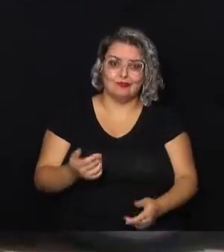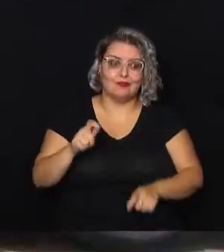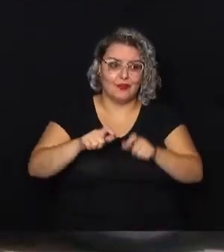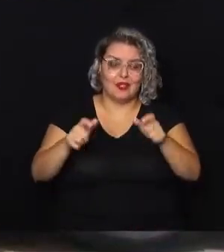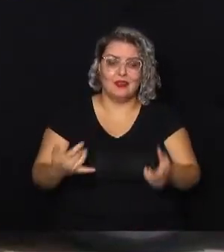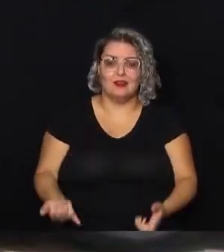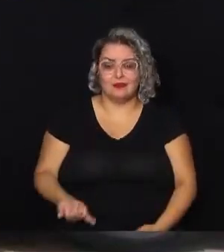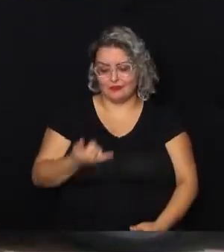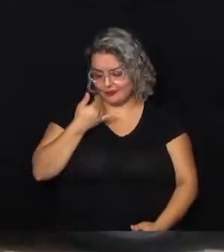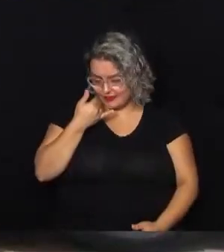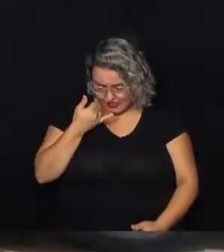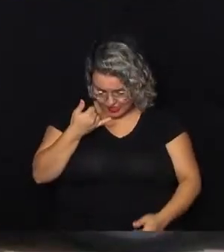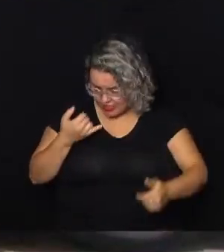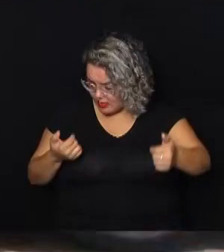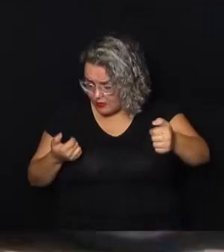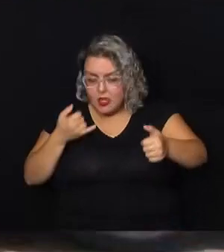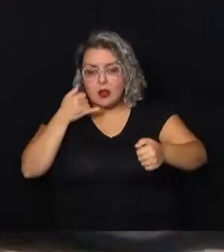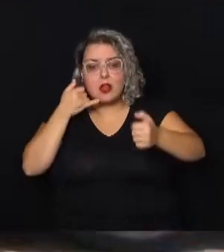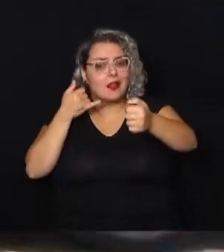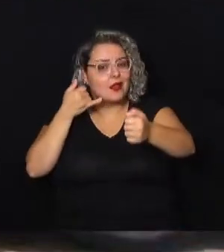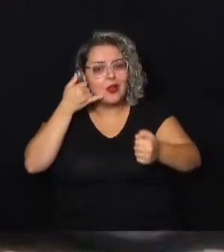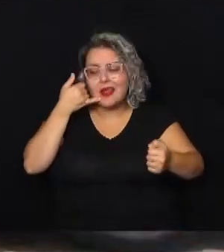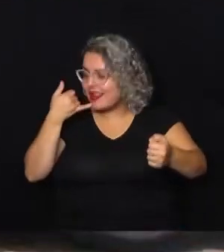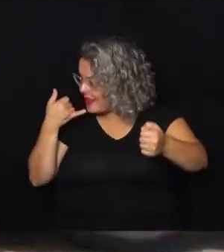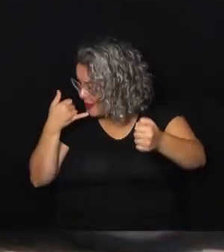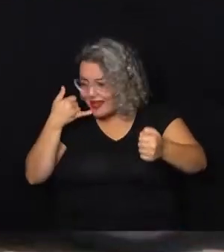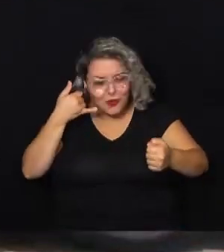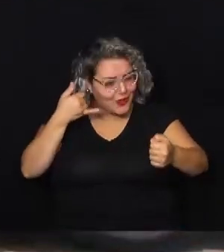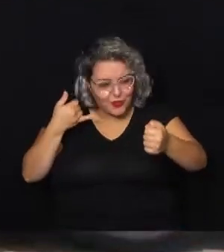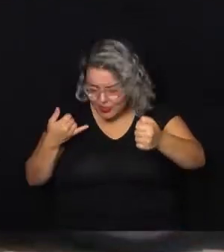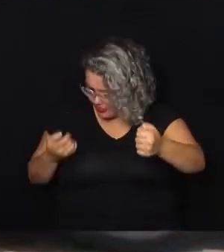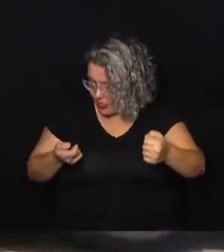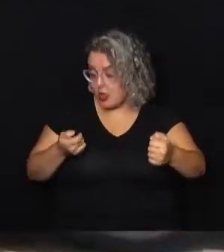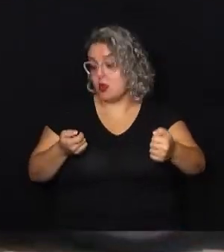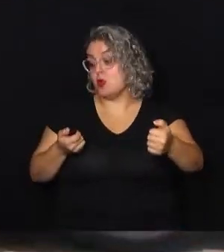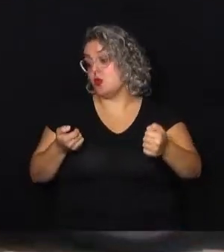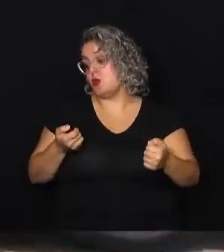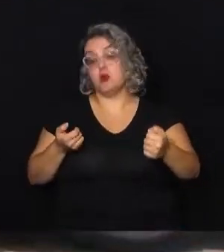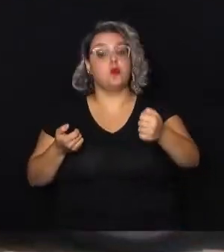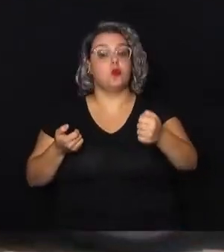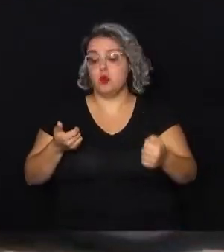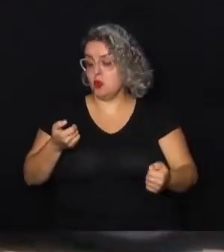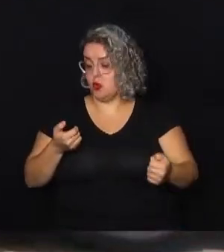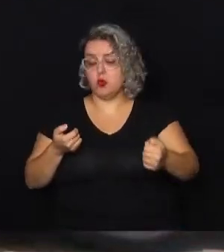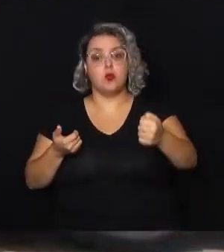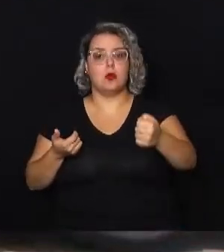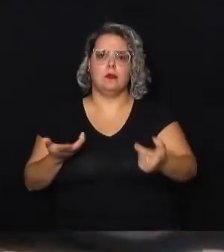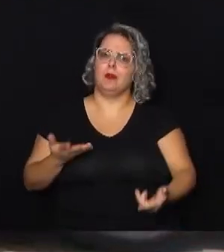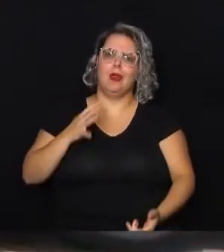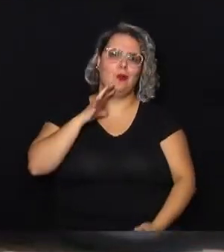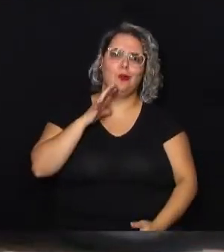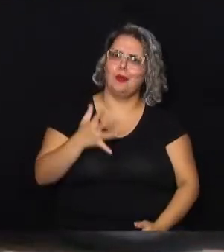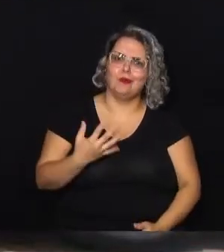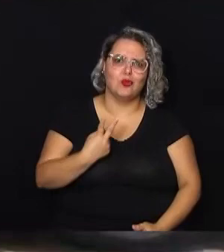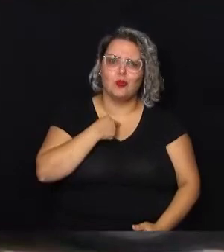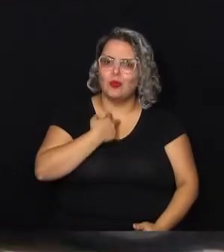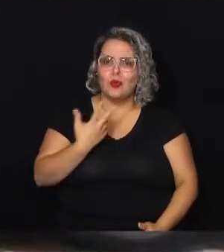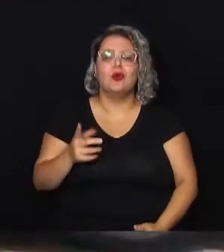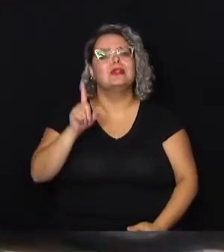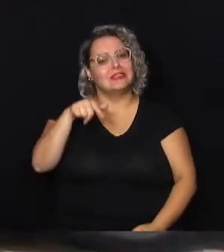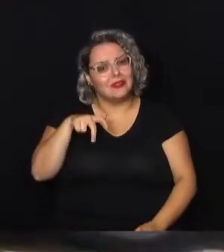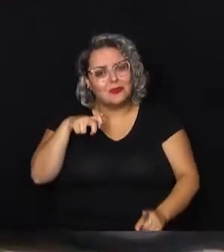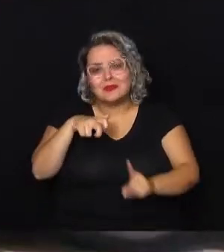pessoas olhando o celular, falando ao telefone, dando uma olhada nos aplicativos, o que é um absurdo. Isso acaba